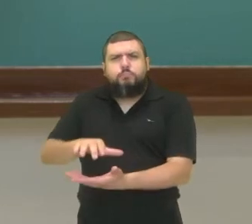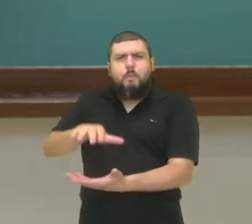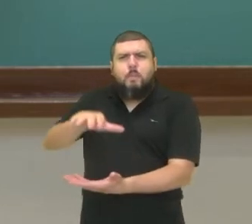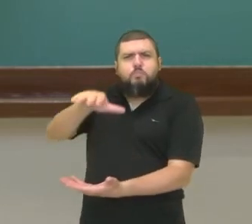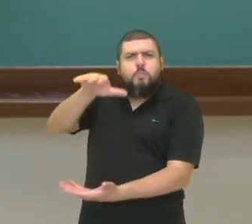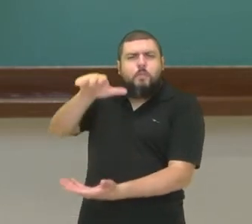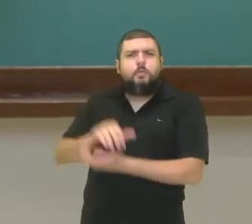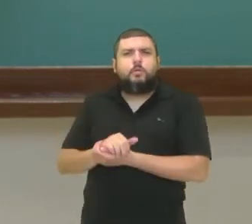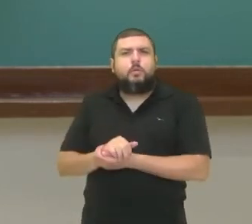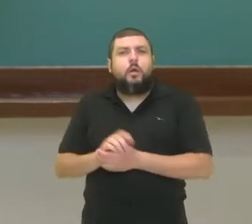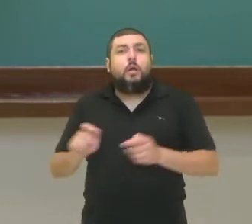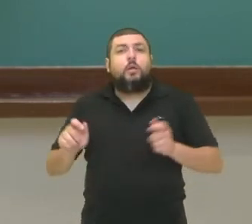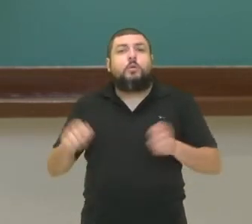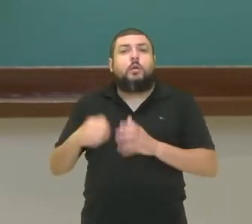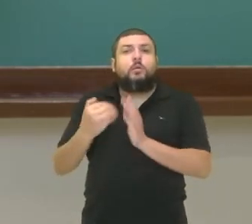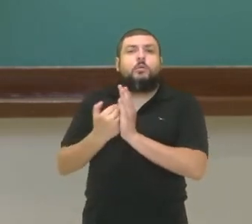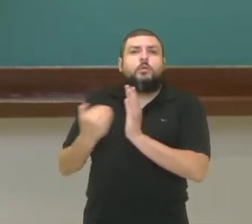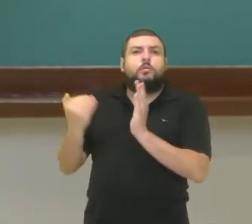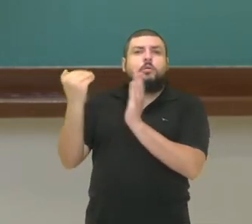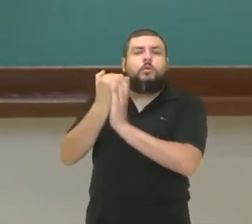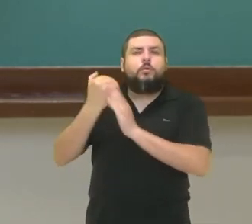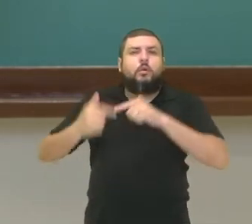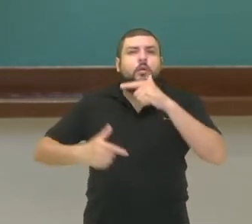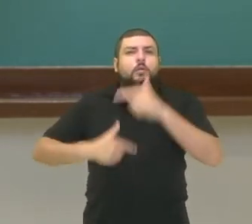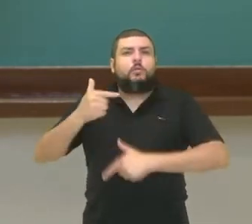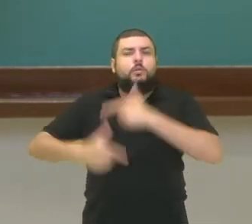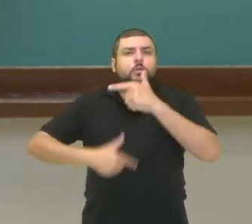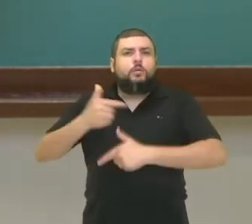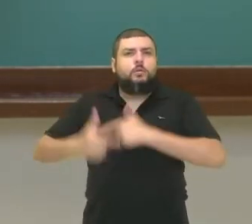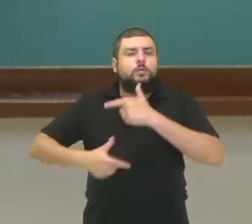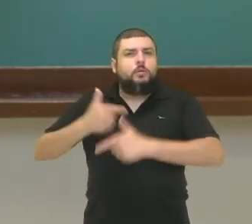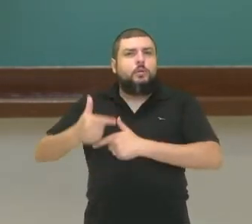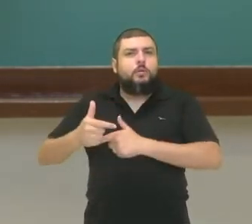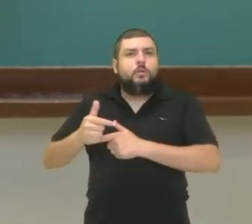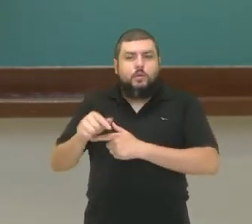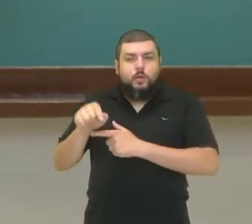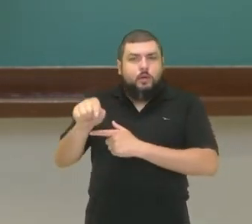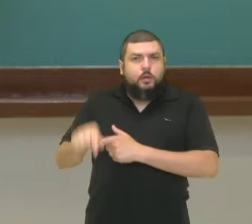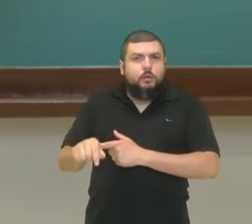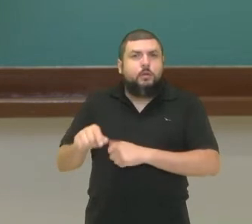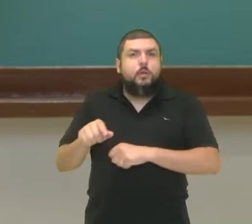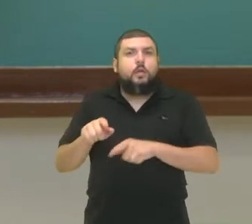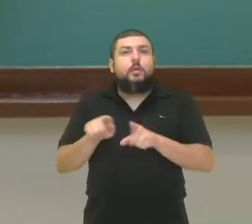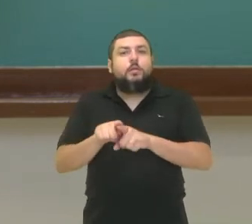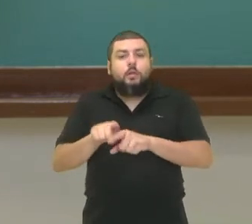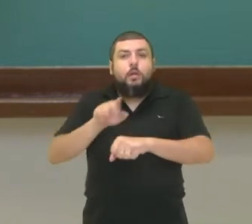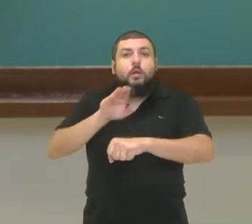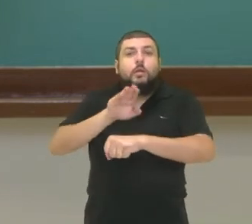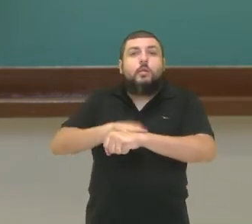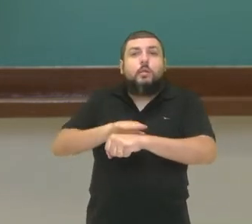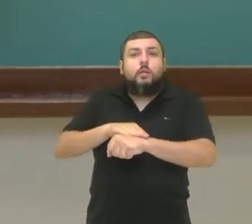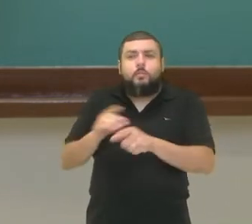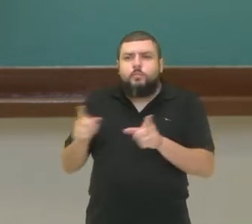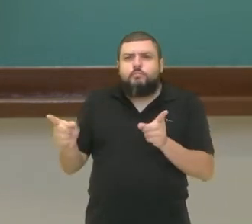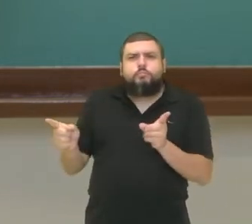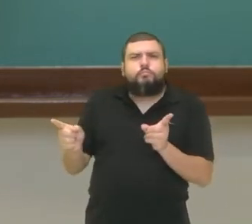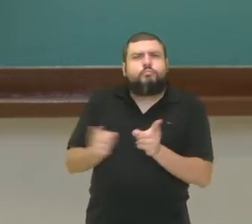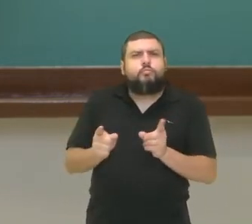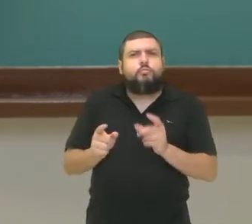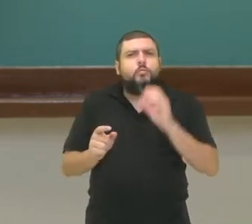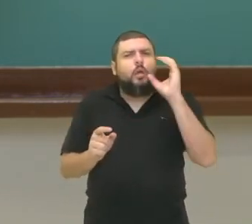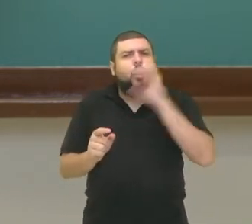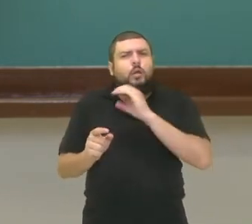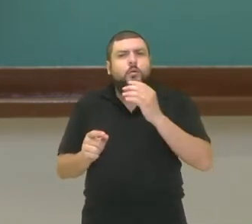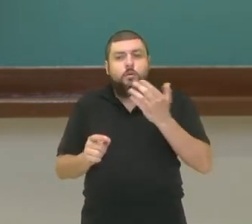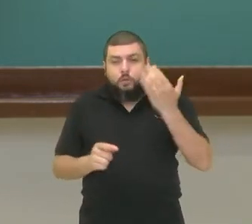eficiência maior, você tem um número maior de produtos que você pode fazer em um curto espaço de tempo, diferentemente do que